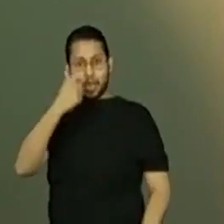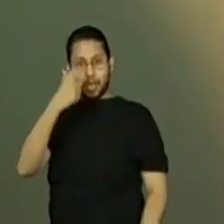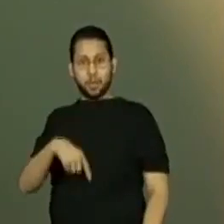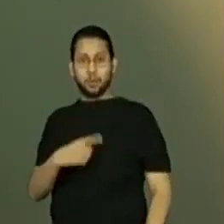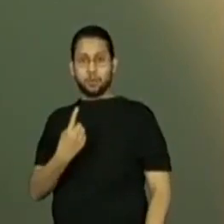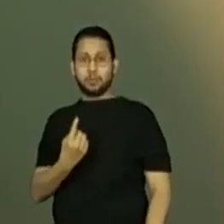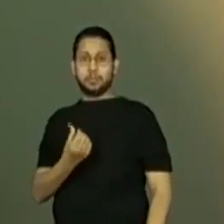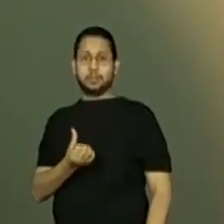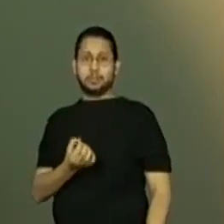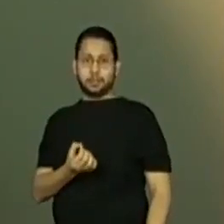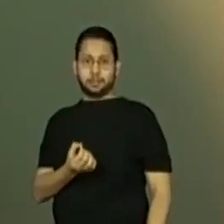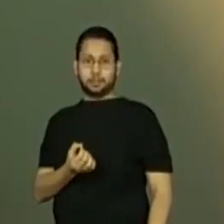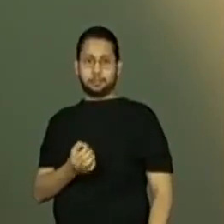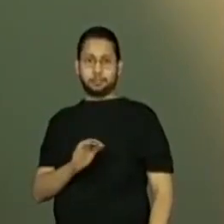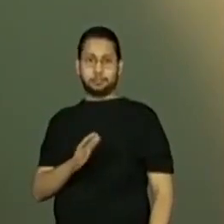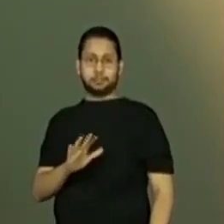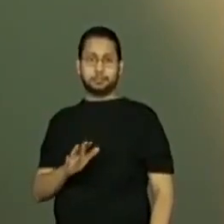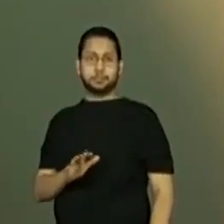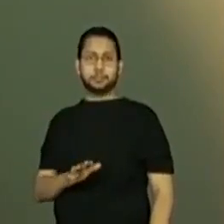1,60.